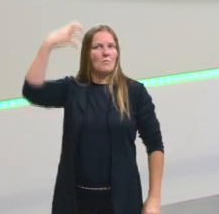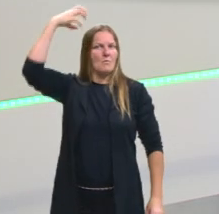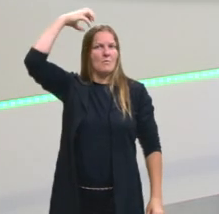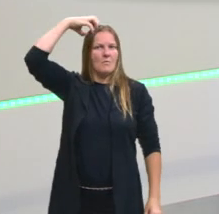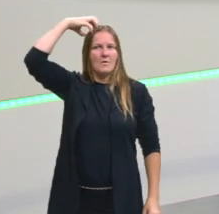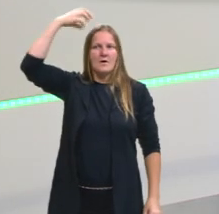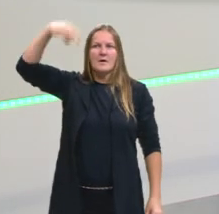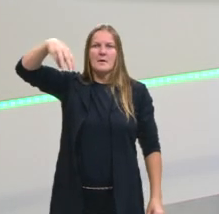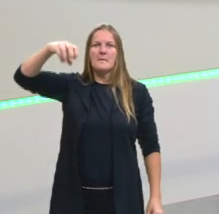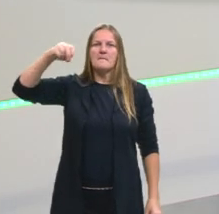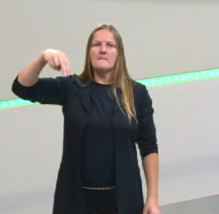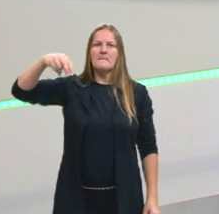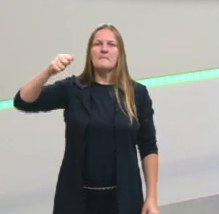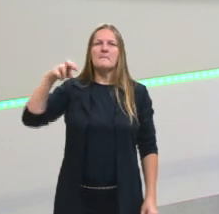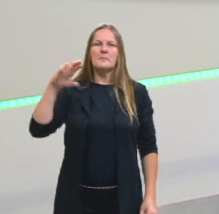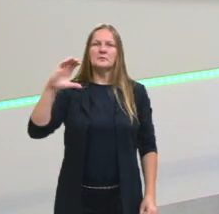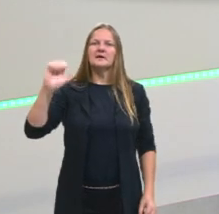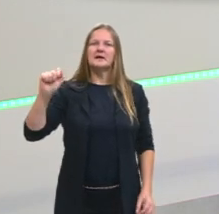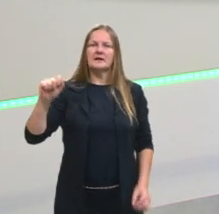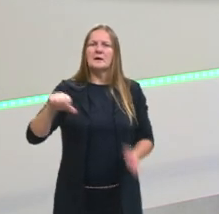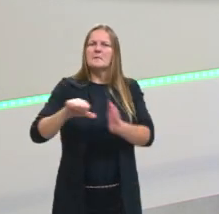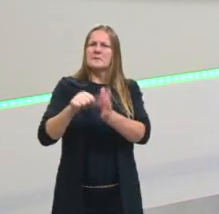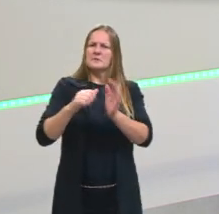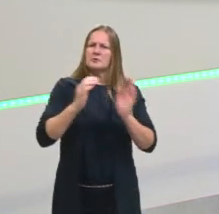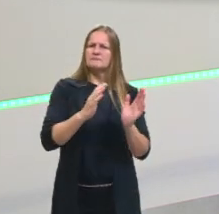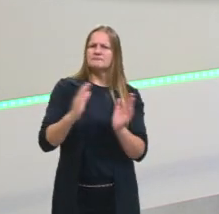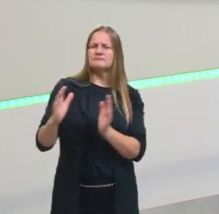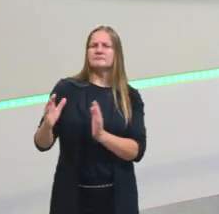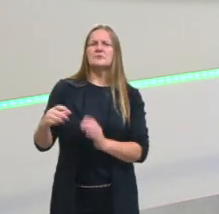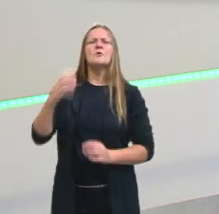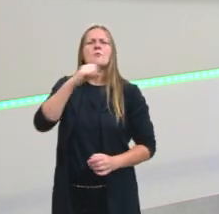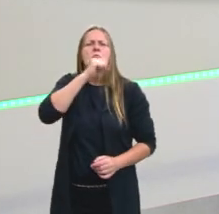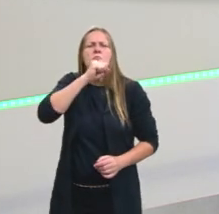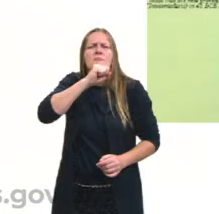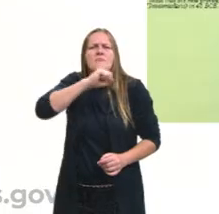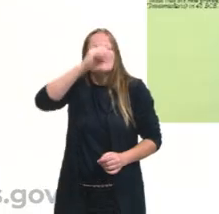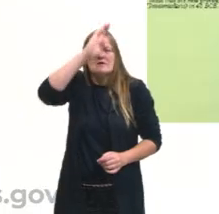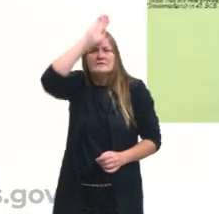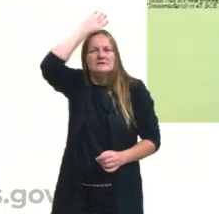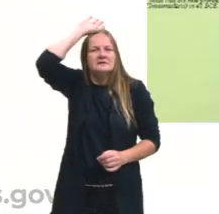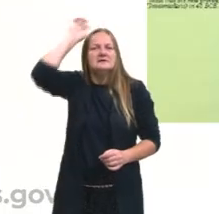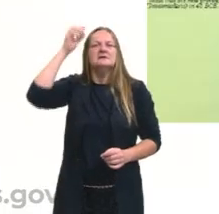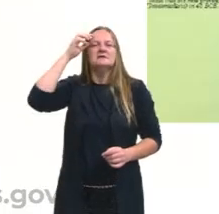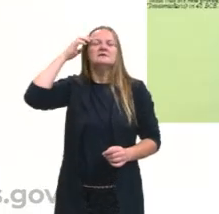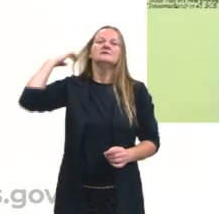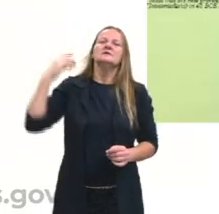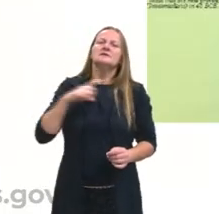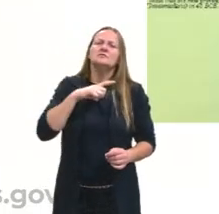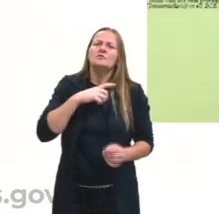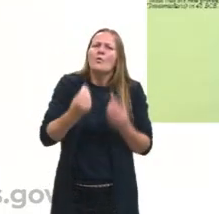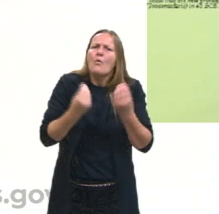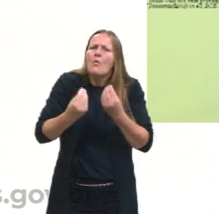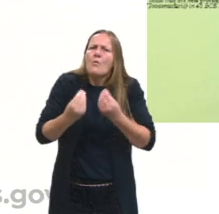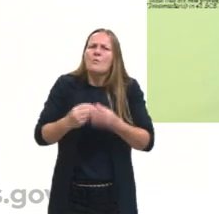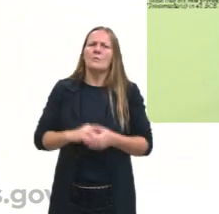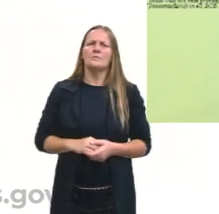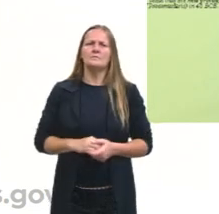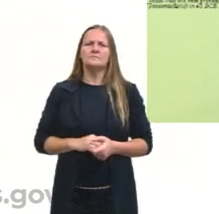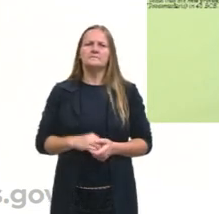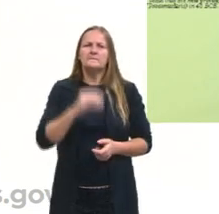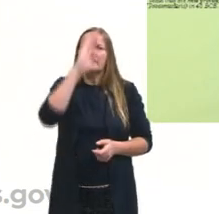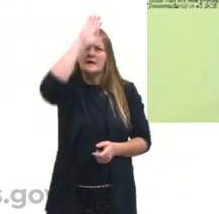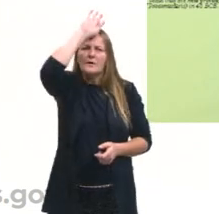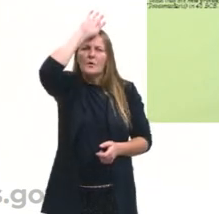monarca então o primeiro período da Roma Antiga é um período que é monárquico em que Roma Então